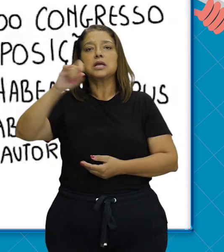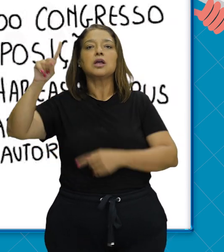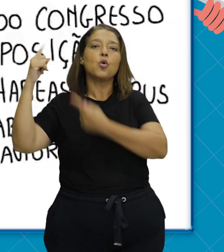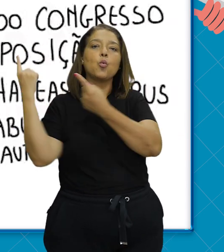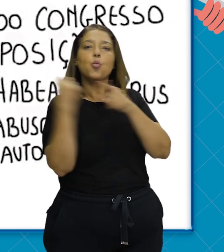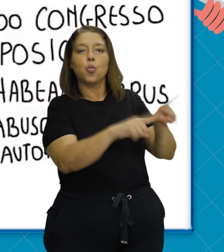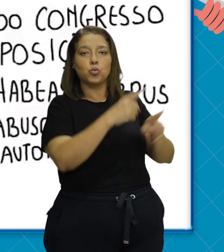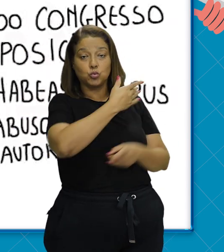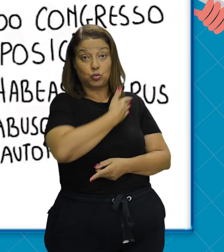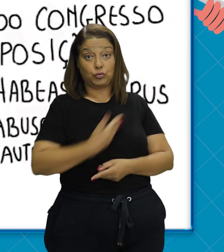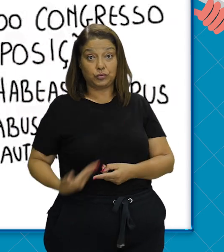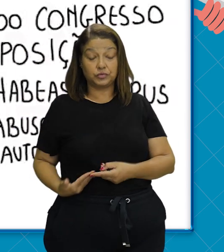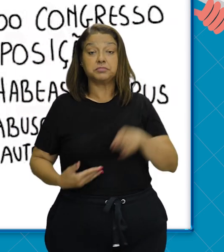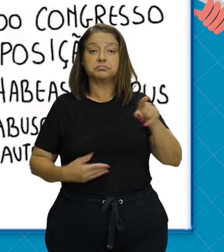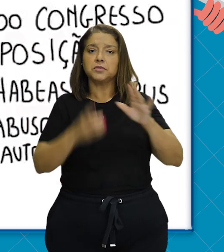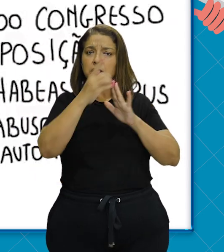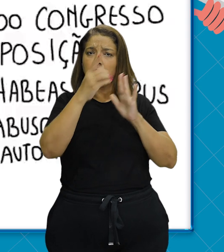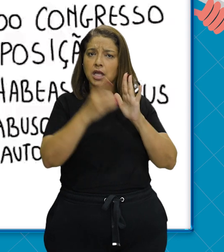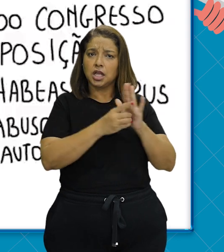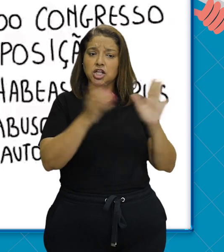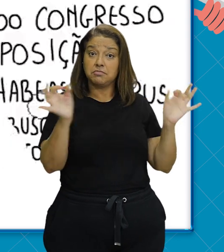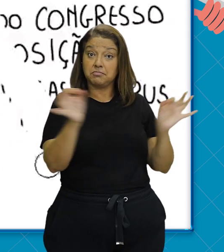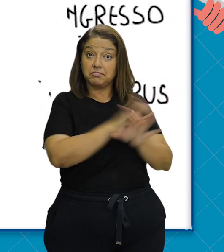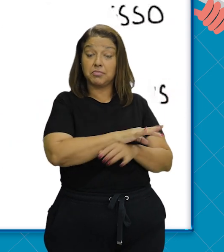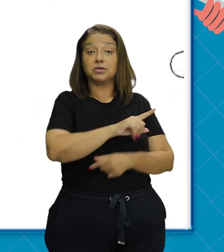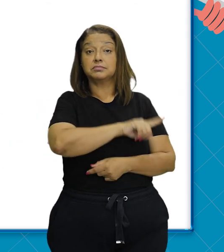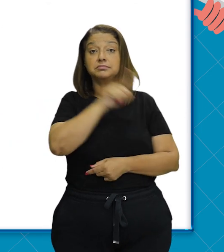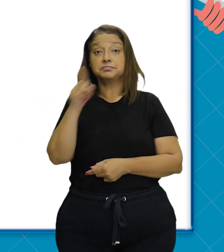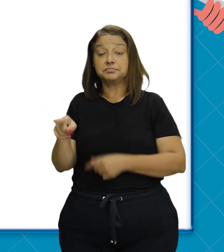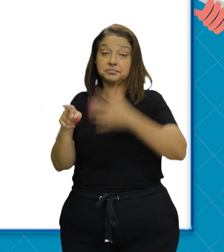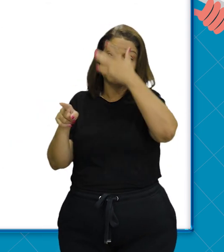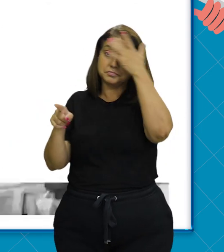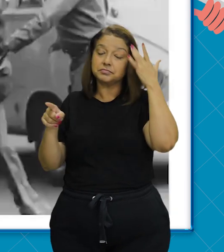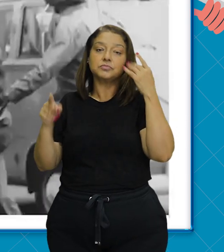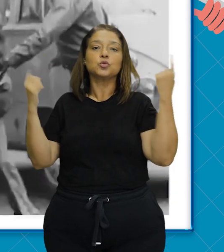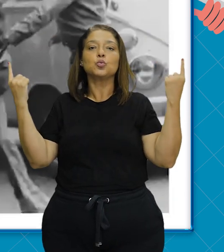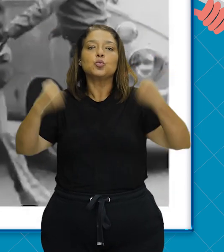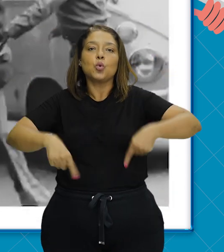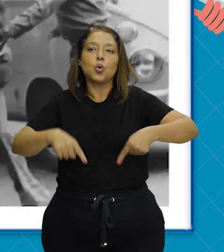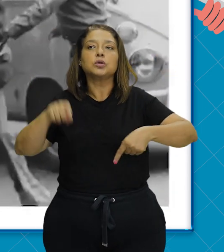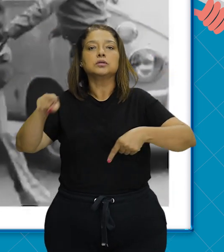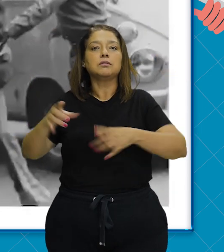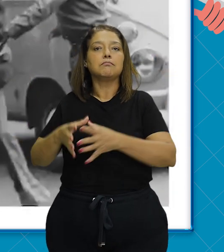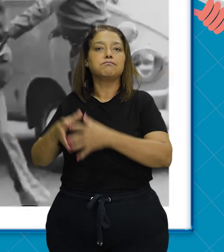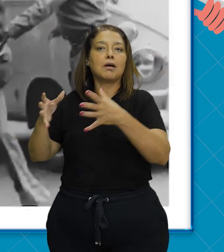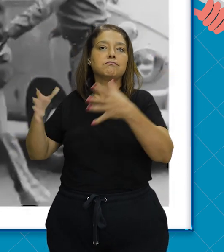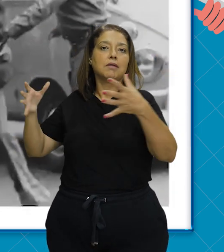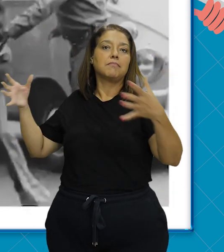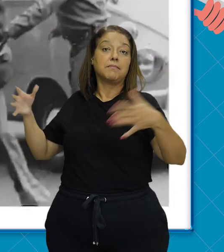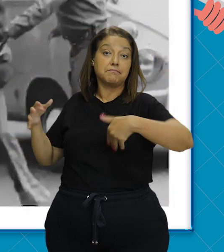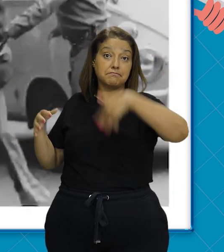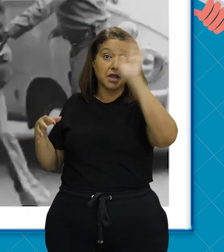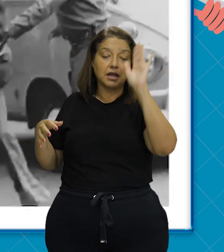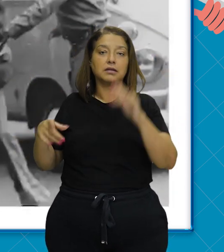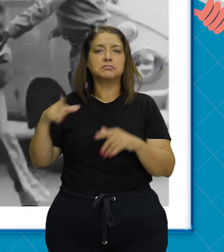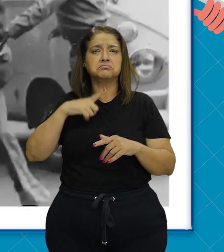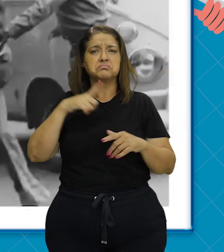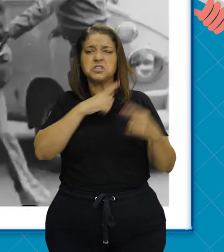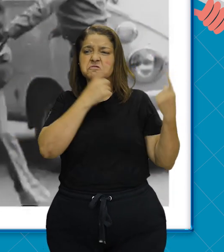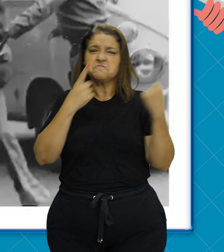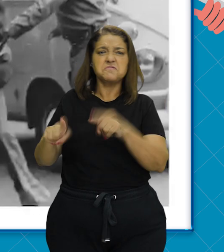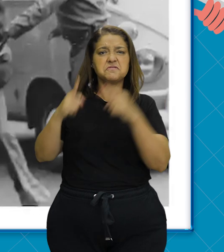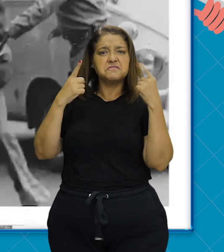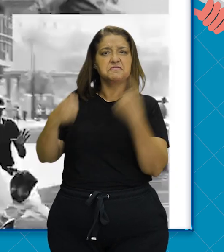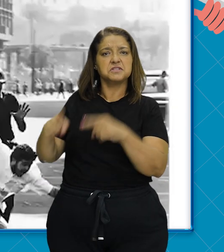governo. A partir desse decreto, a perseguição a opositores políticos cresceu, assim como a punição. Técnicas de tortura